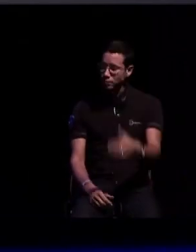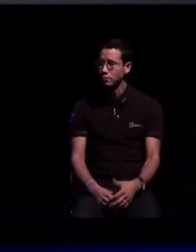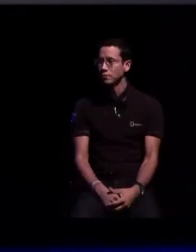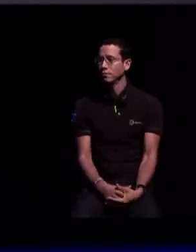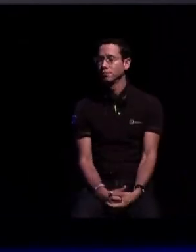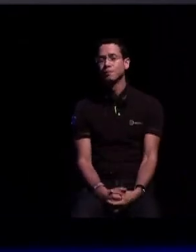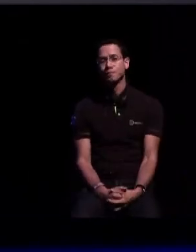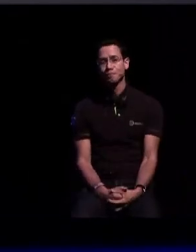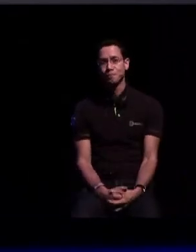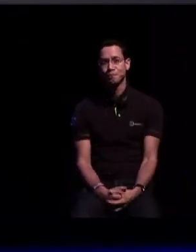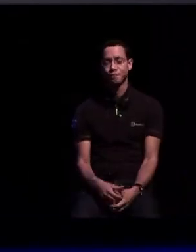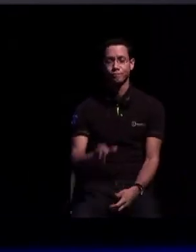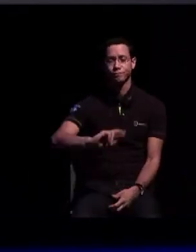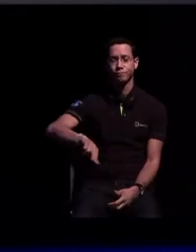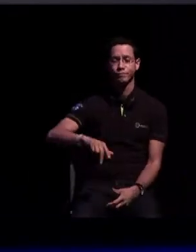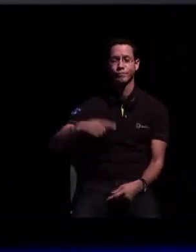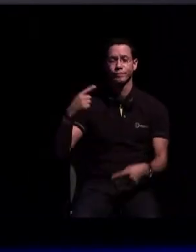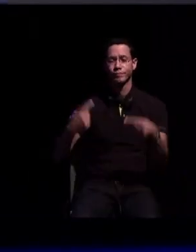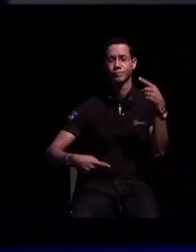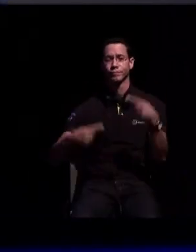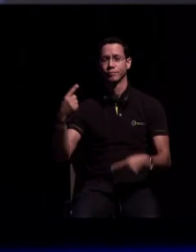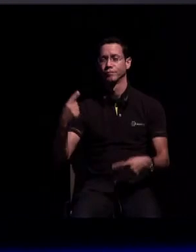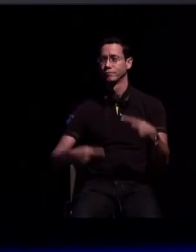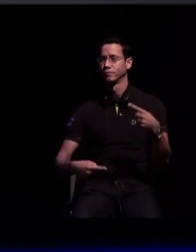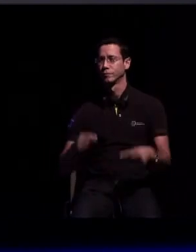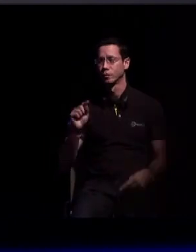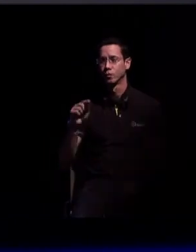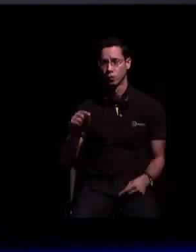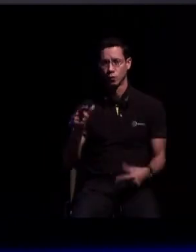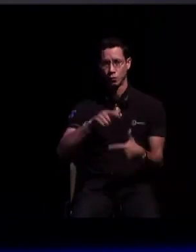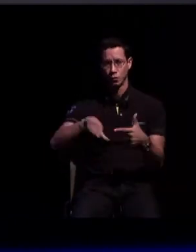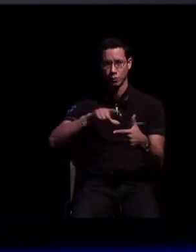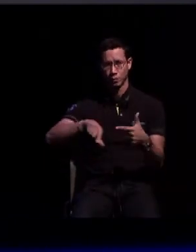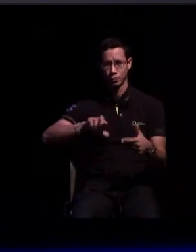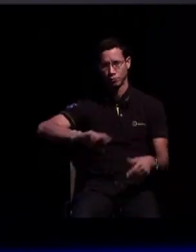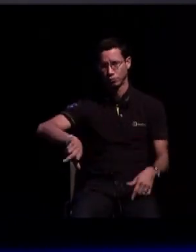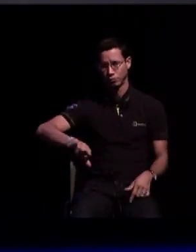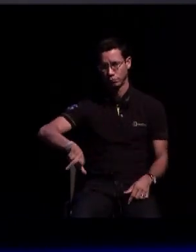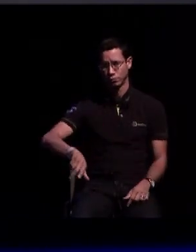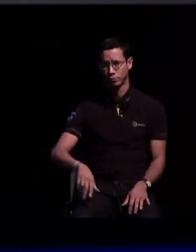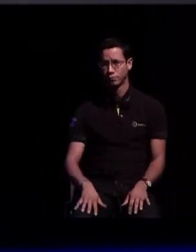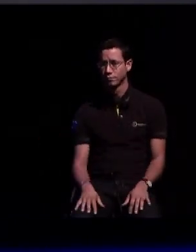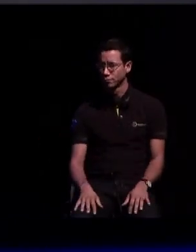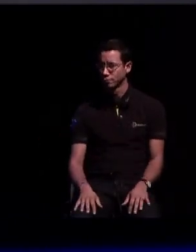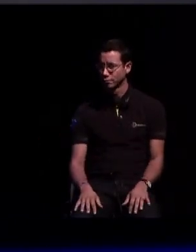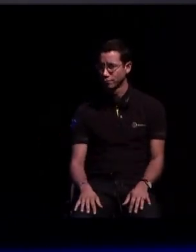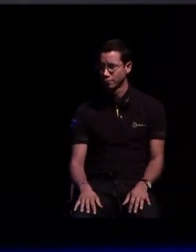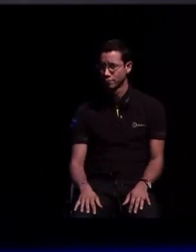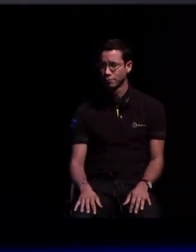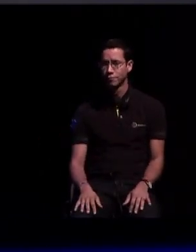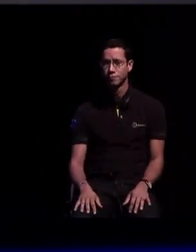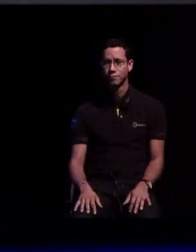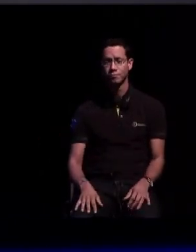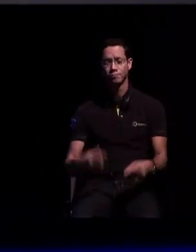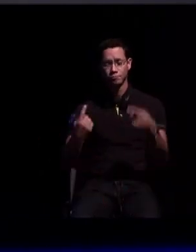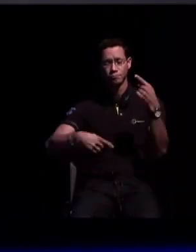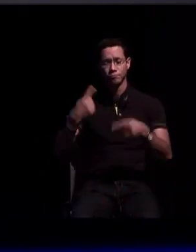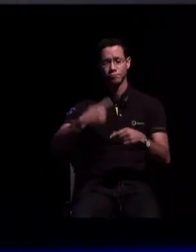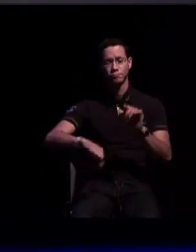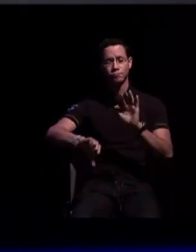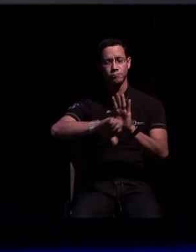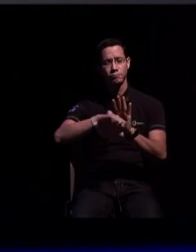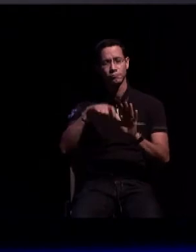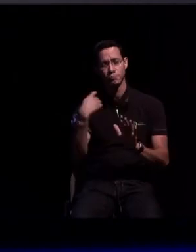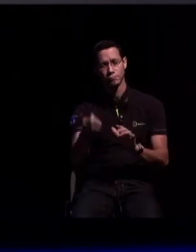Quer dizer, não é a política em si que é o problema, eu vejo, o contrário, quer dizer, a política foi criminalizada. Por que a política foi